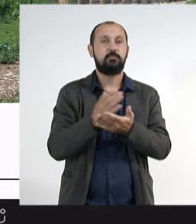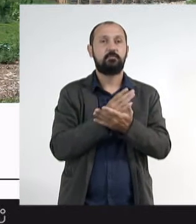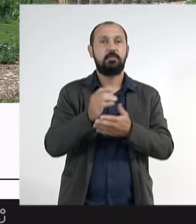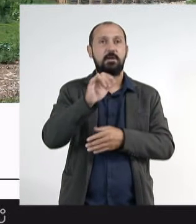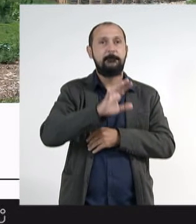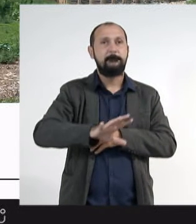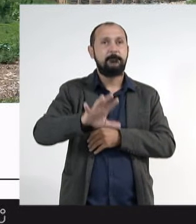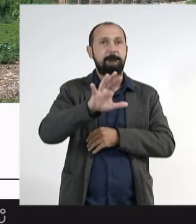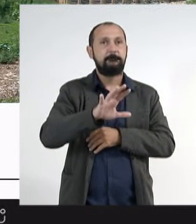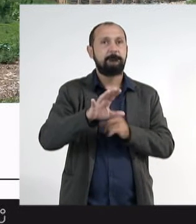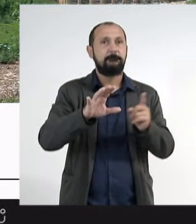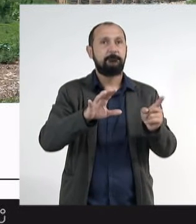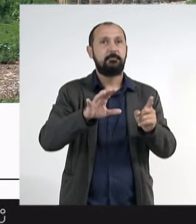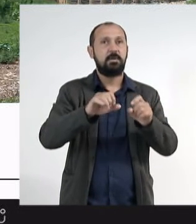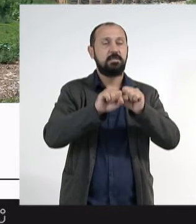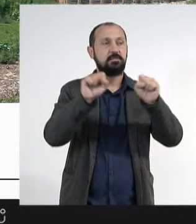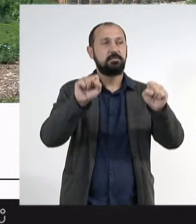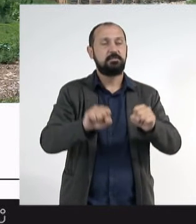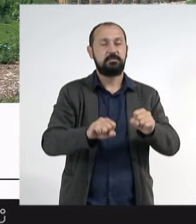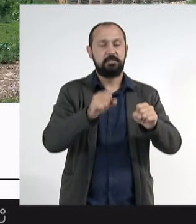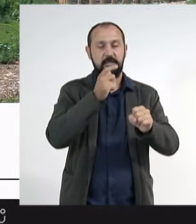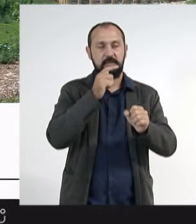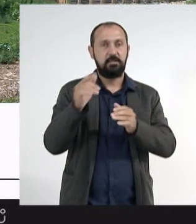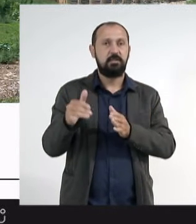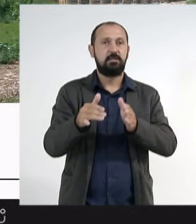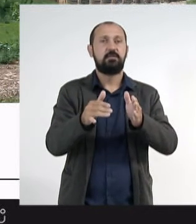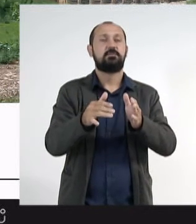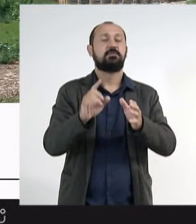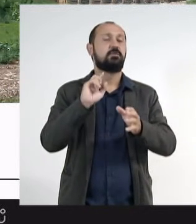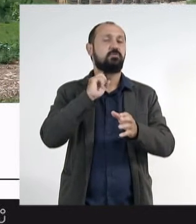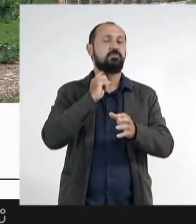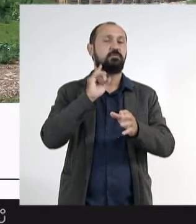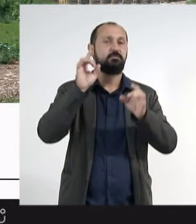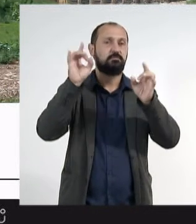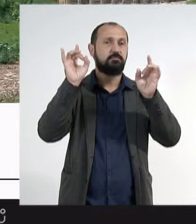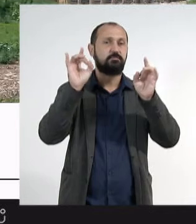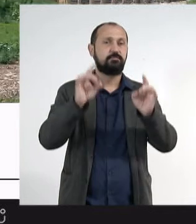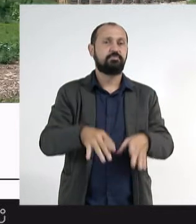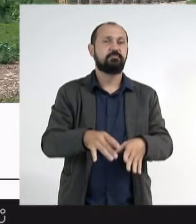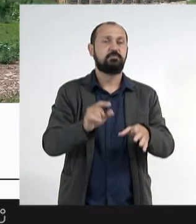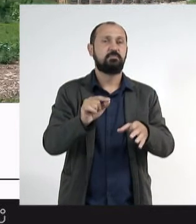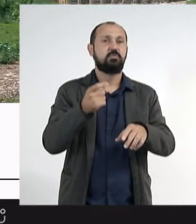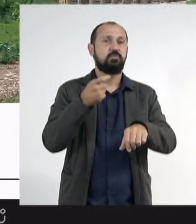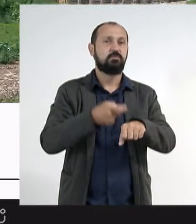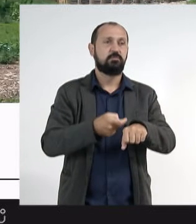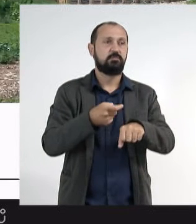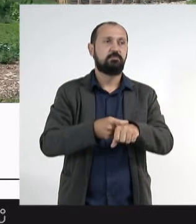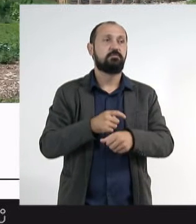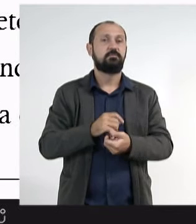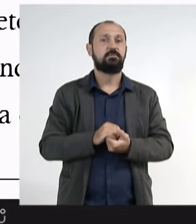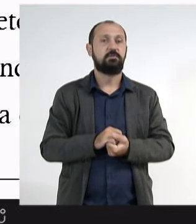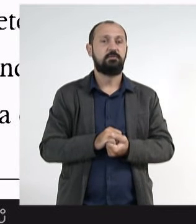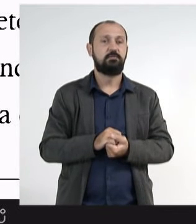imagens de sistemas hídricos totalmente contaminados com resíduos sólidos, né?